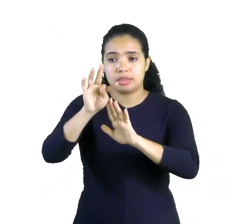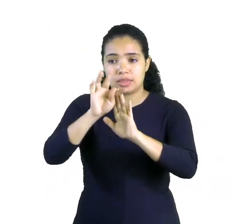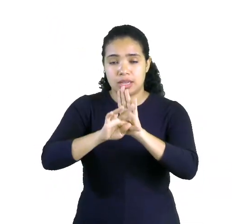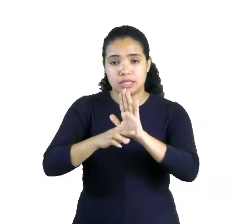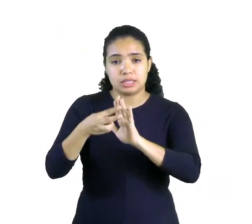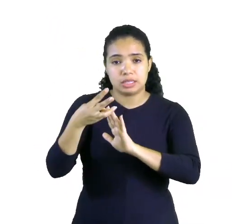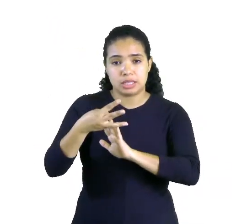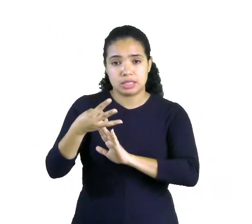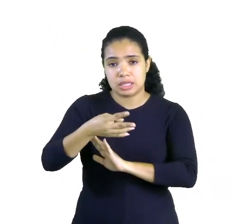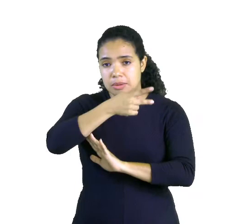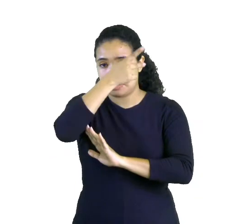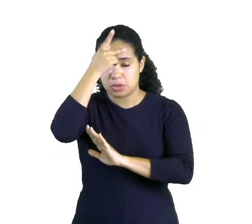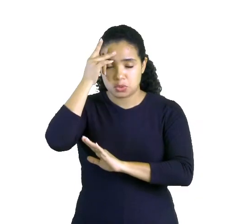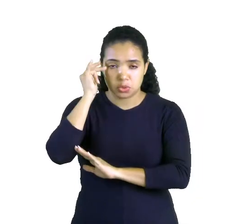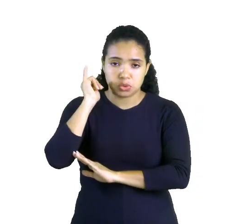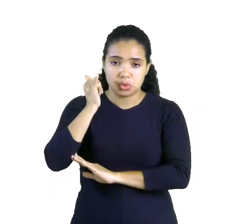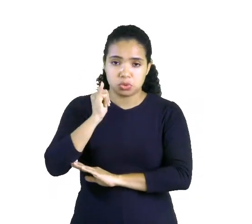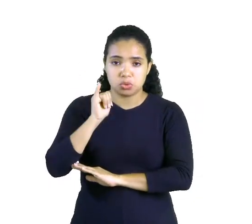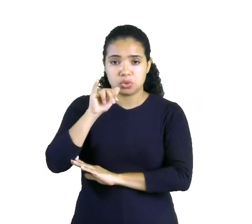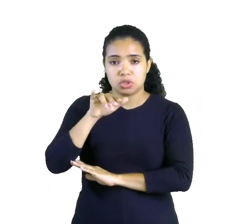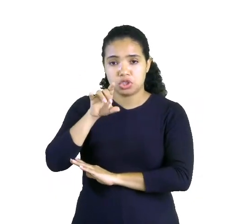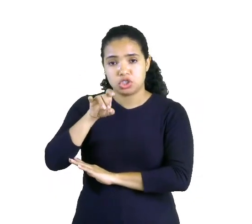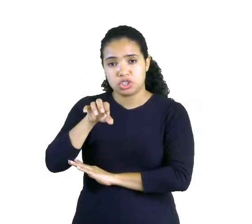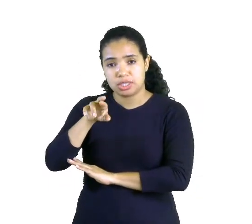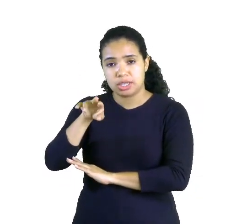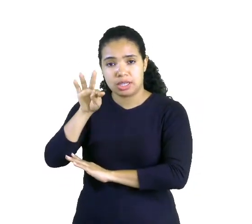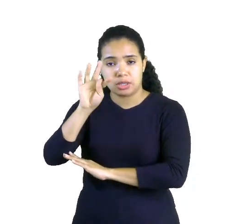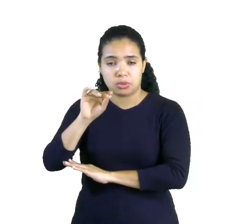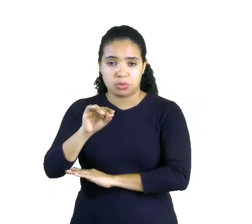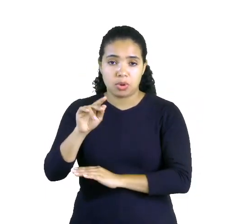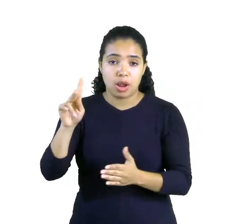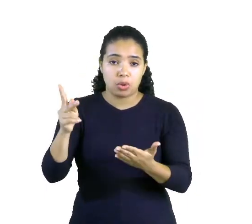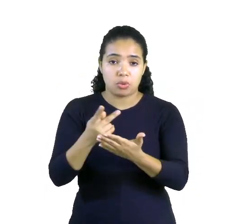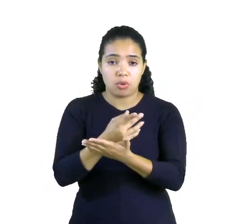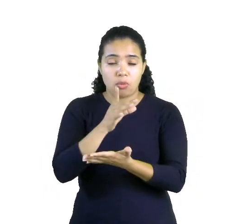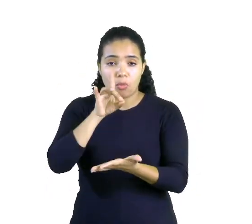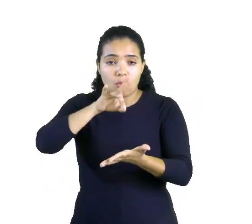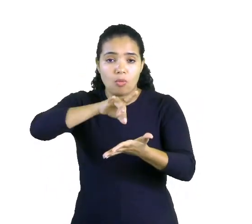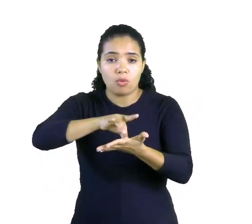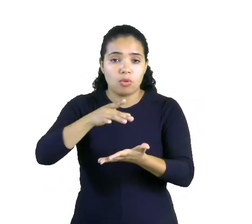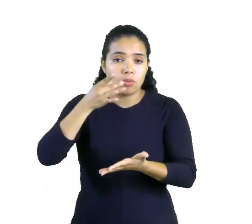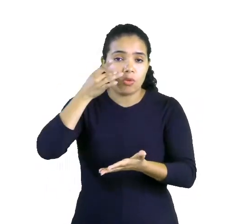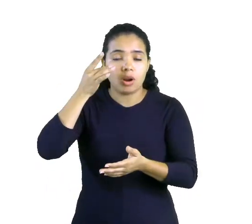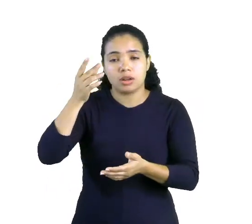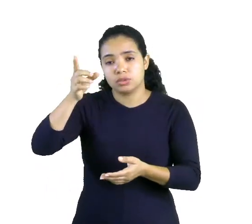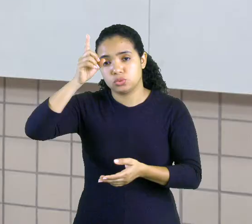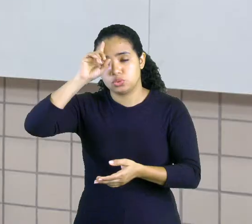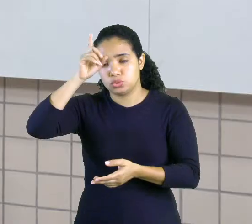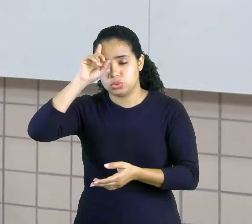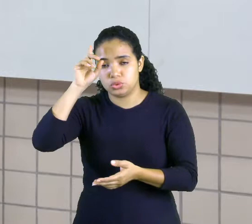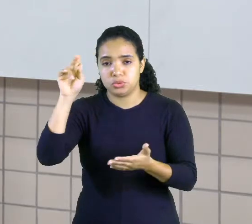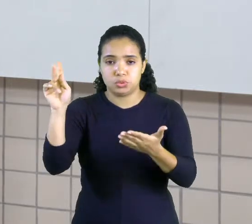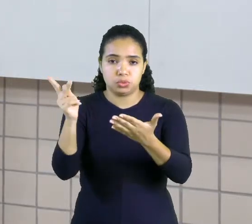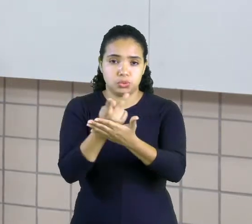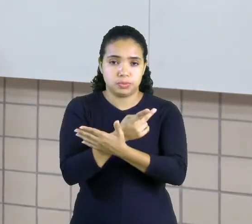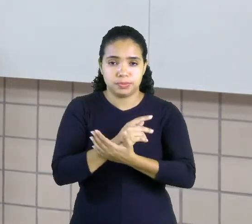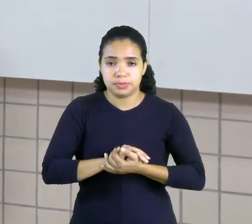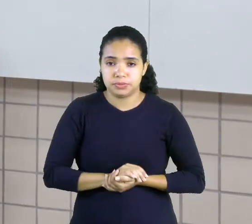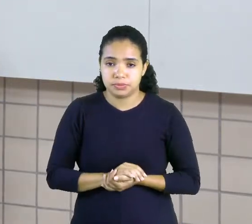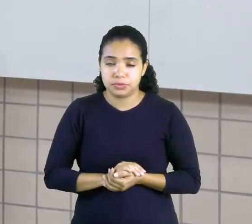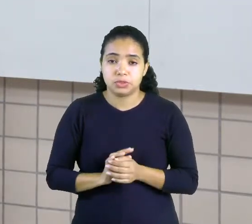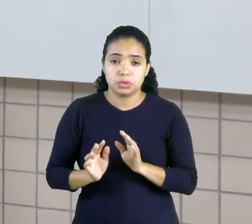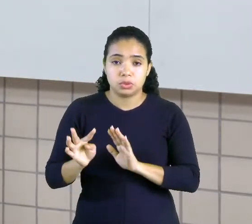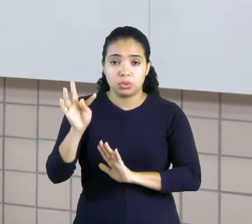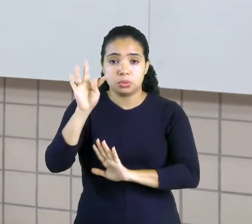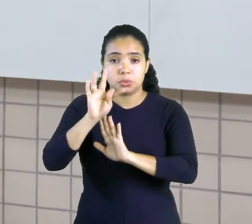impessoal, discurso indireto, fatos reais, atuais e do cotidiano. O texto que nós